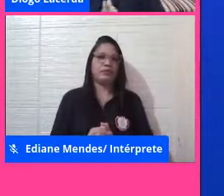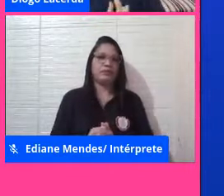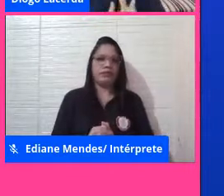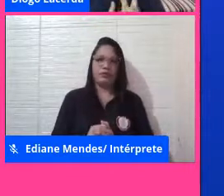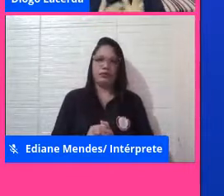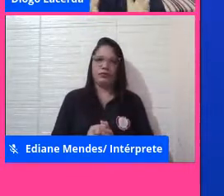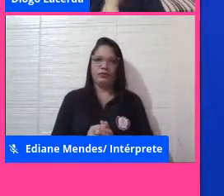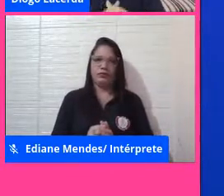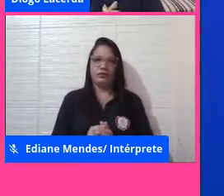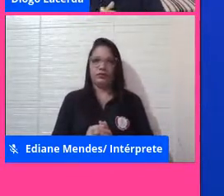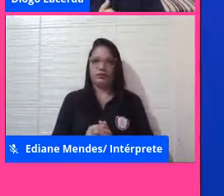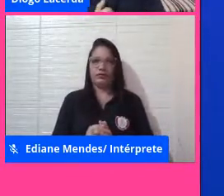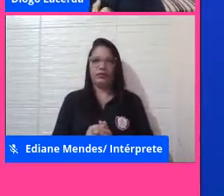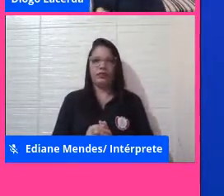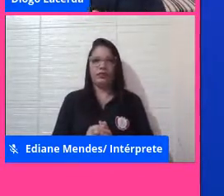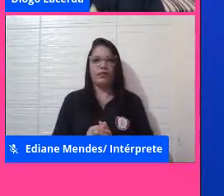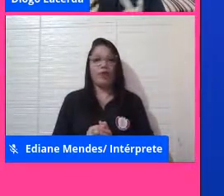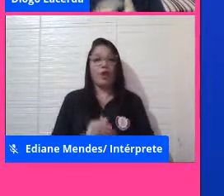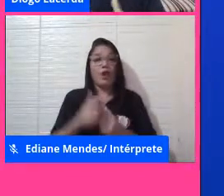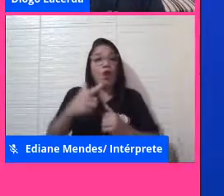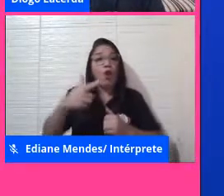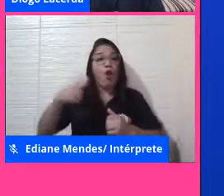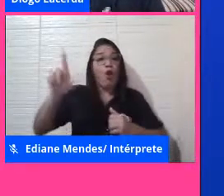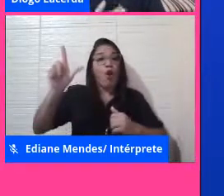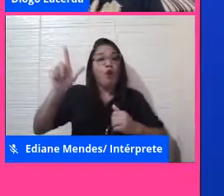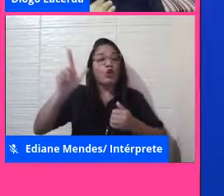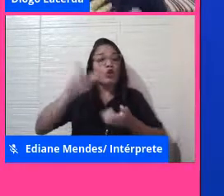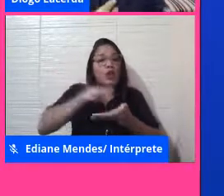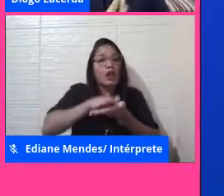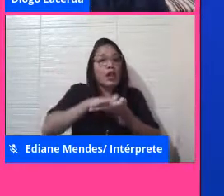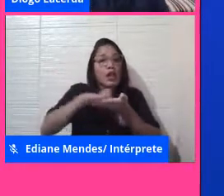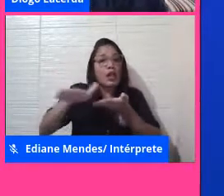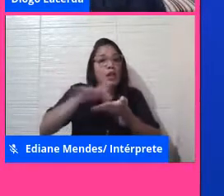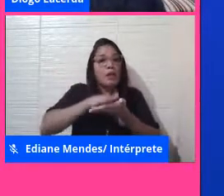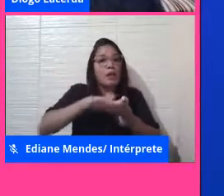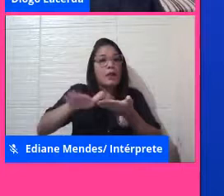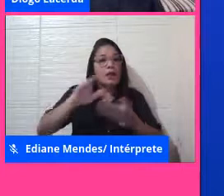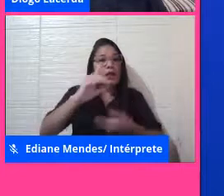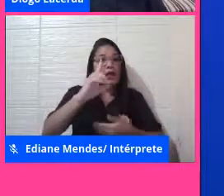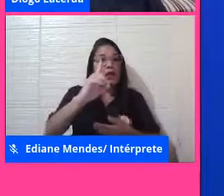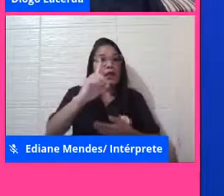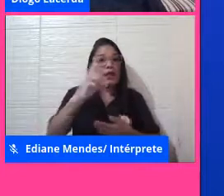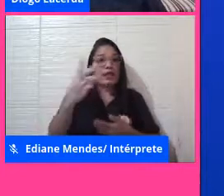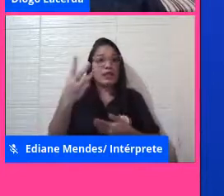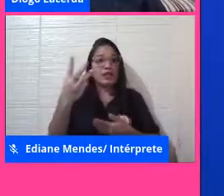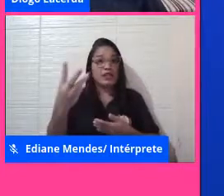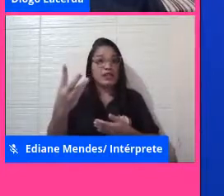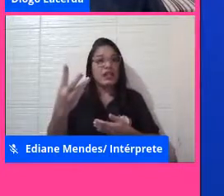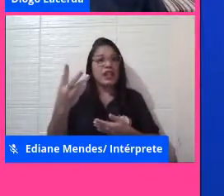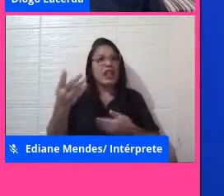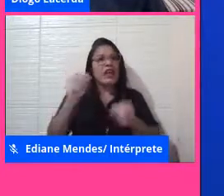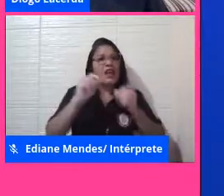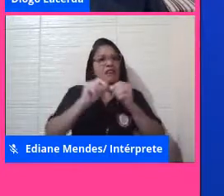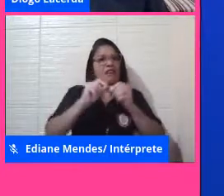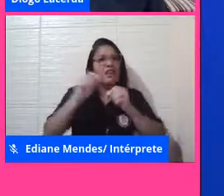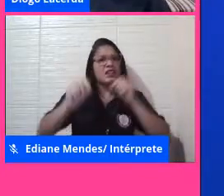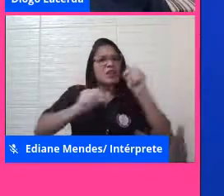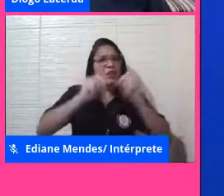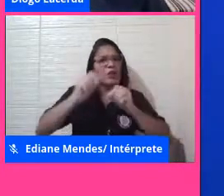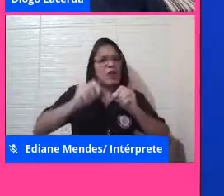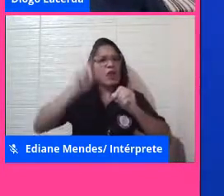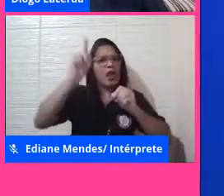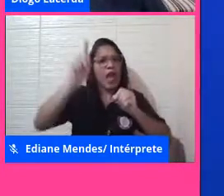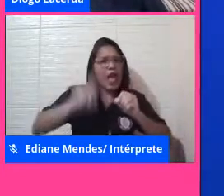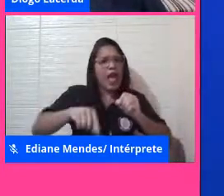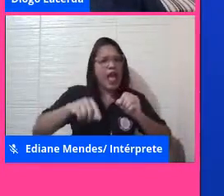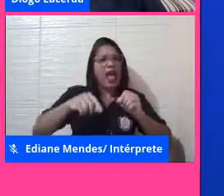a impressão 3D, ela serve principalmente para a criação de protótipos, porque,